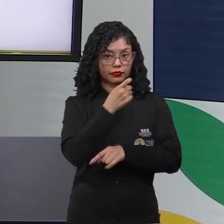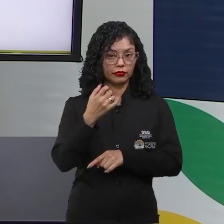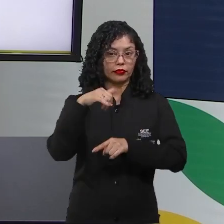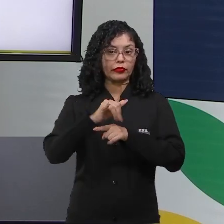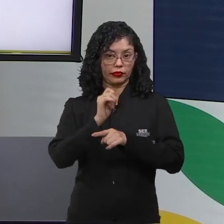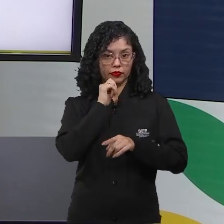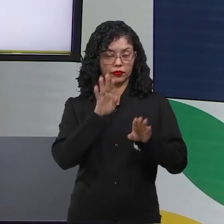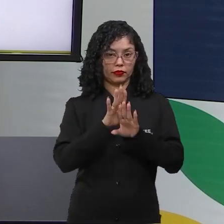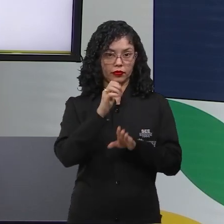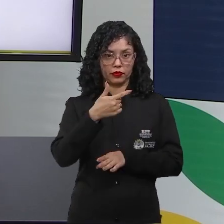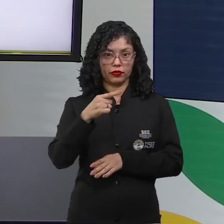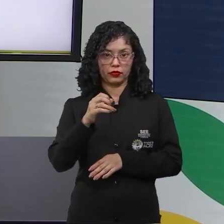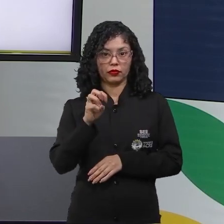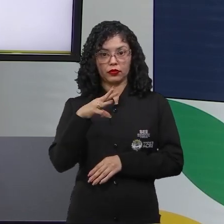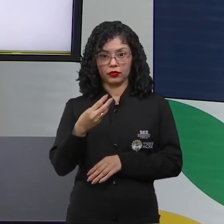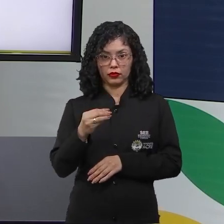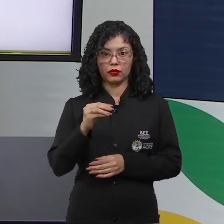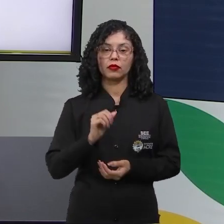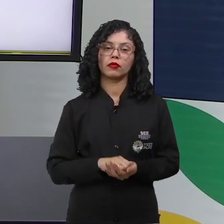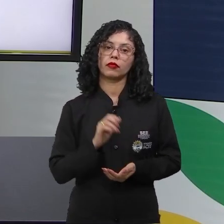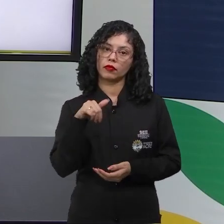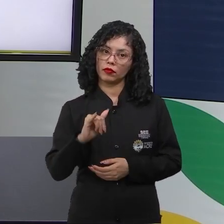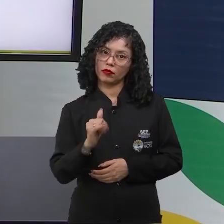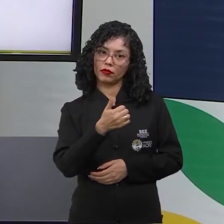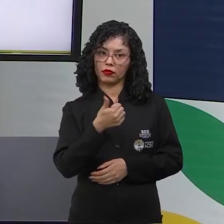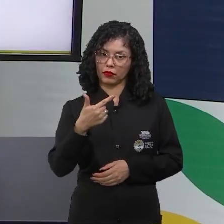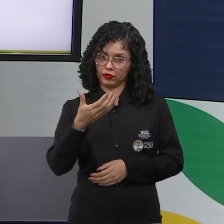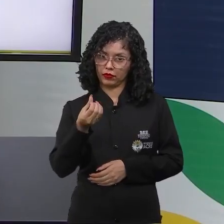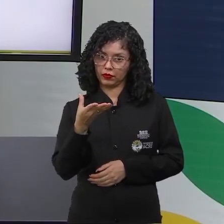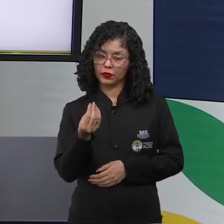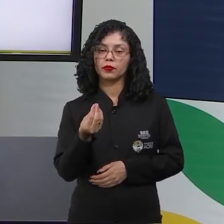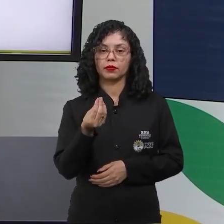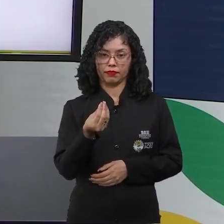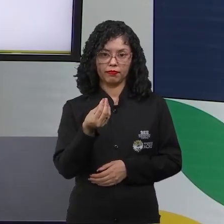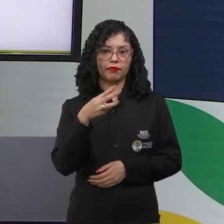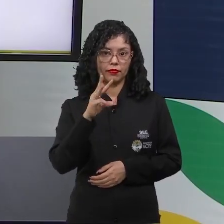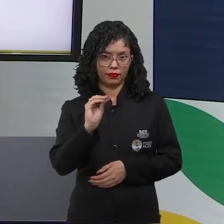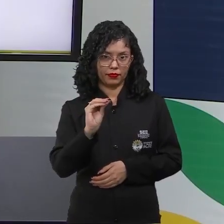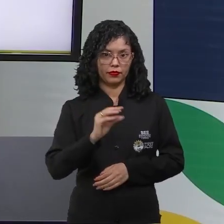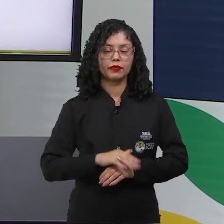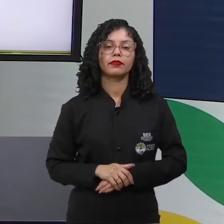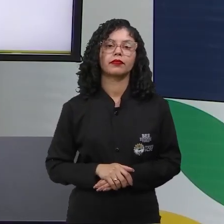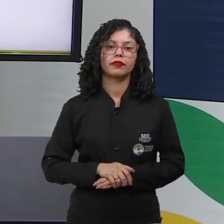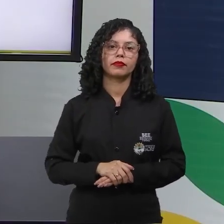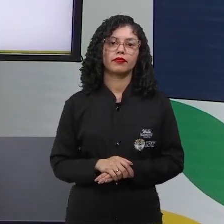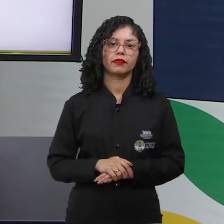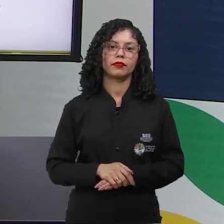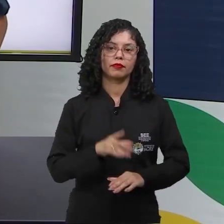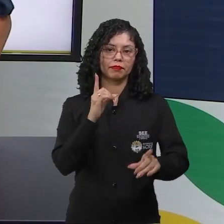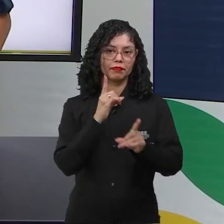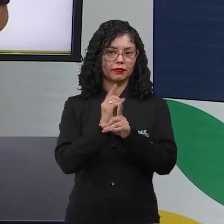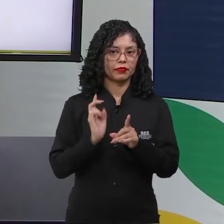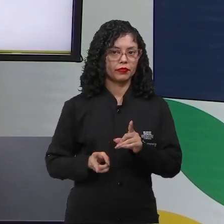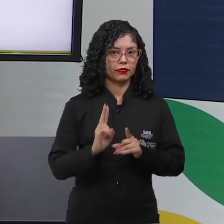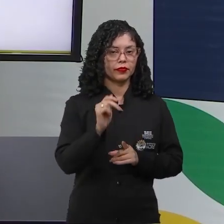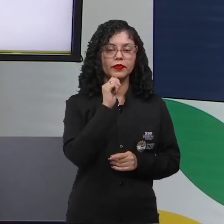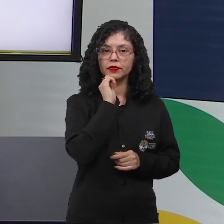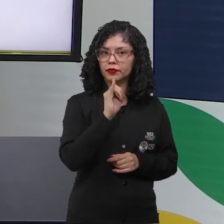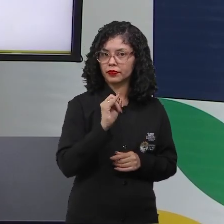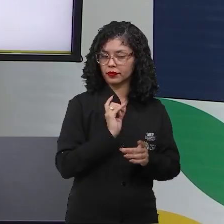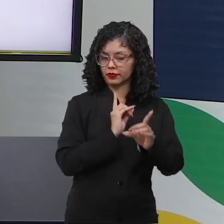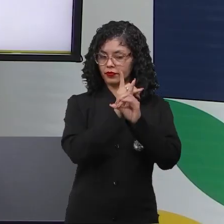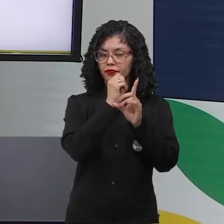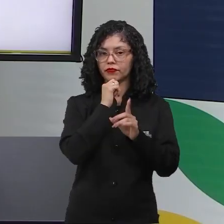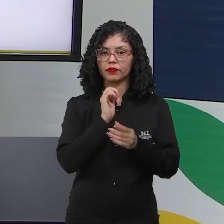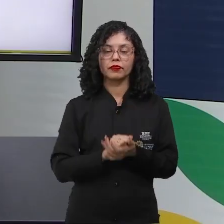sobre 240 é igual a 30, y sobre 160 vai ser igual a 30 também. Achei a constante. Quando eu acho a